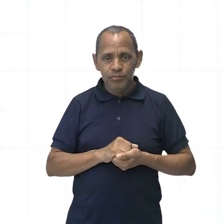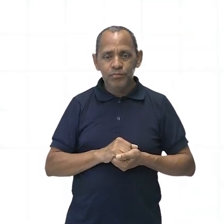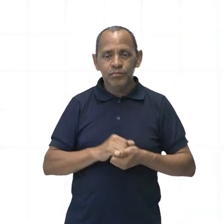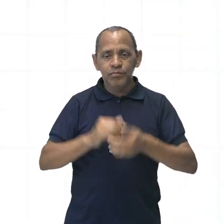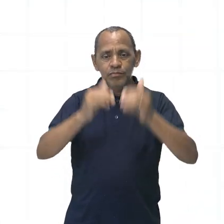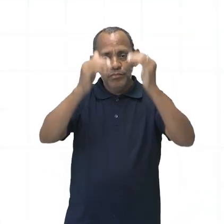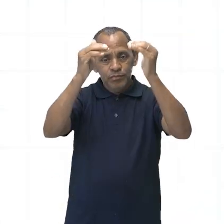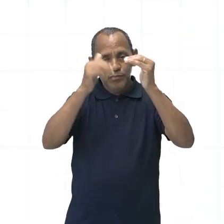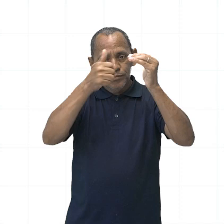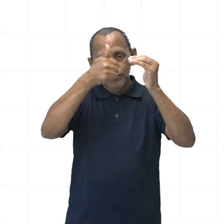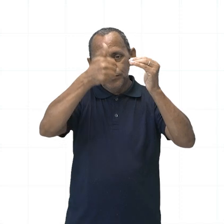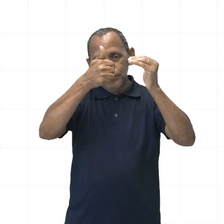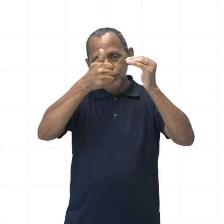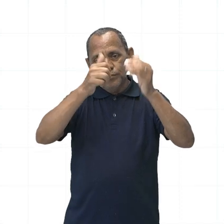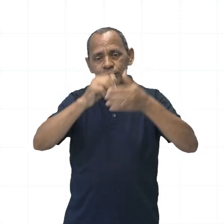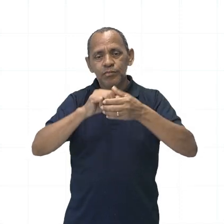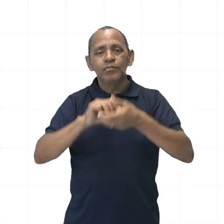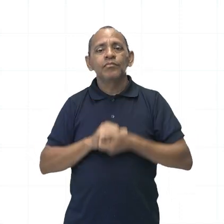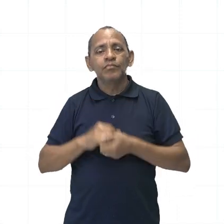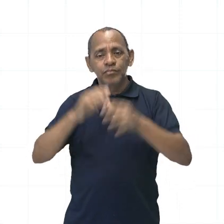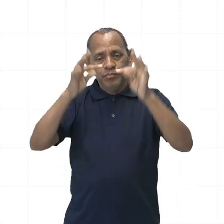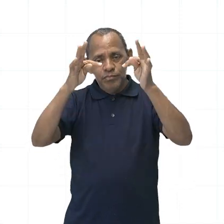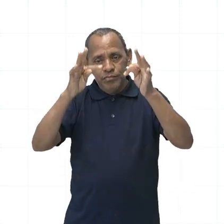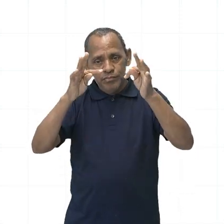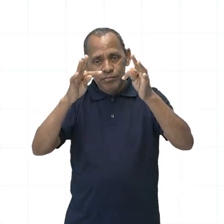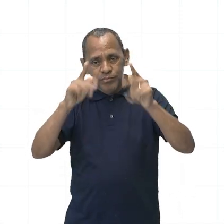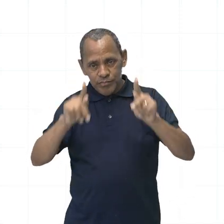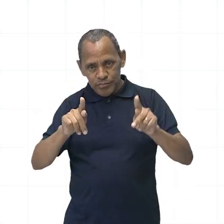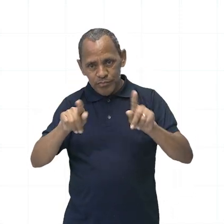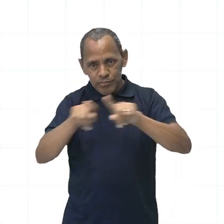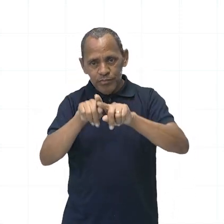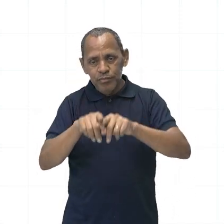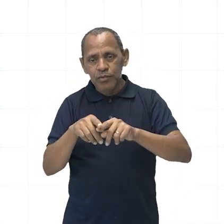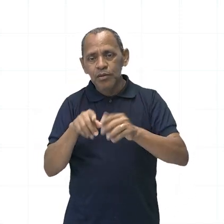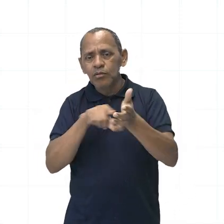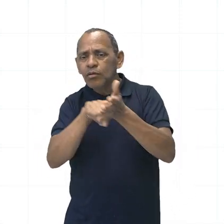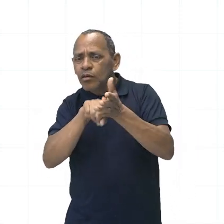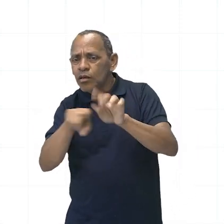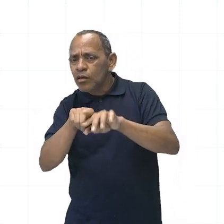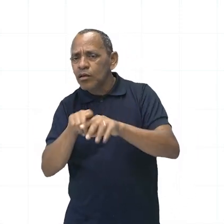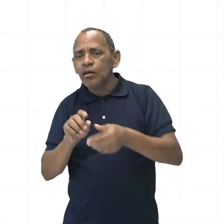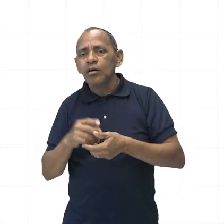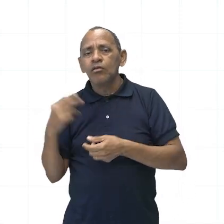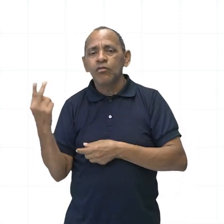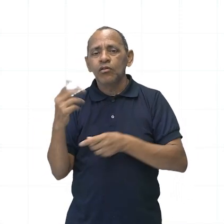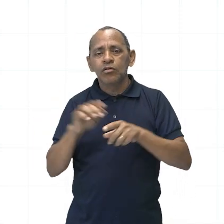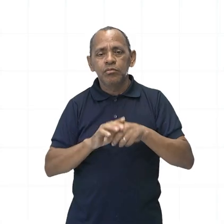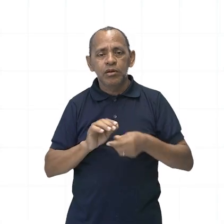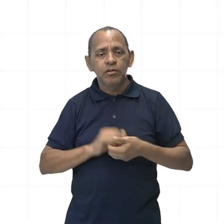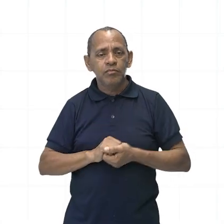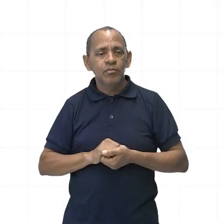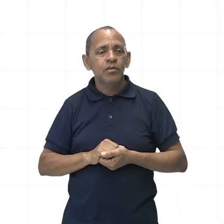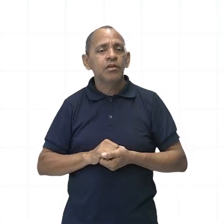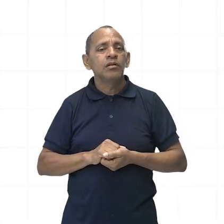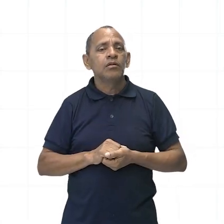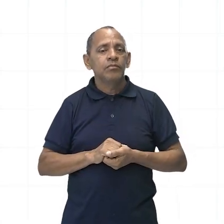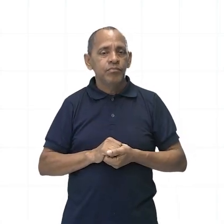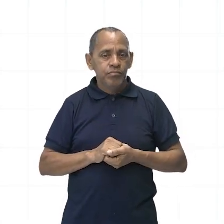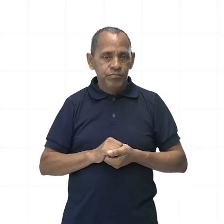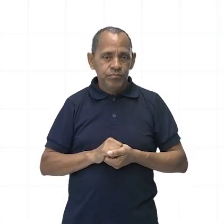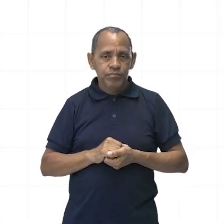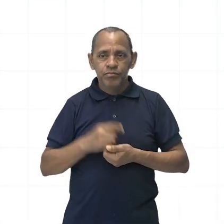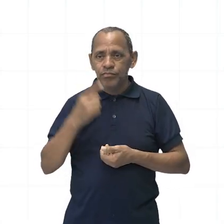Primeiro, nós temos que fazer também, vamos na tabela periódica e buscamos o valor da massa atômica do hidrogênio e